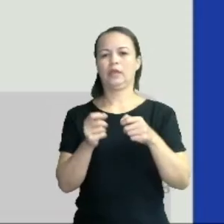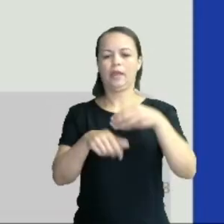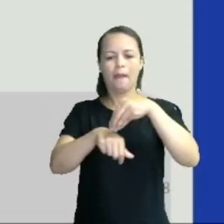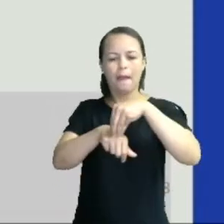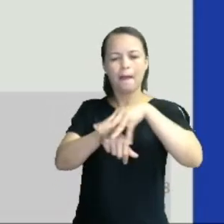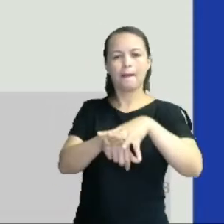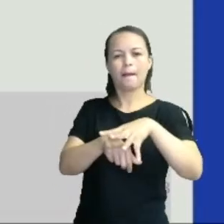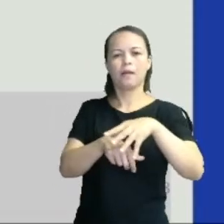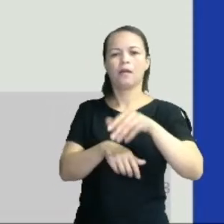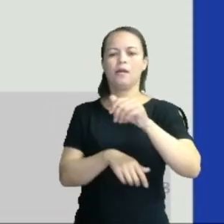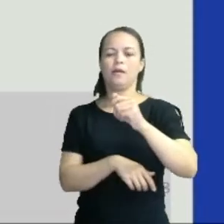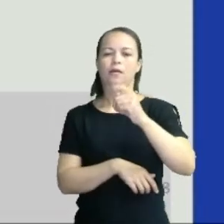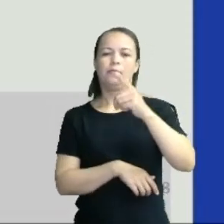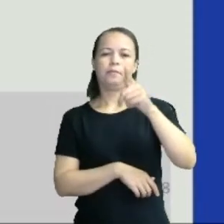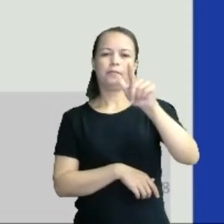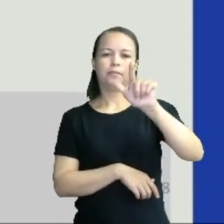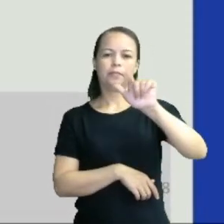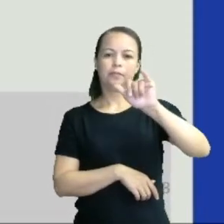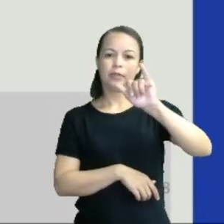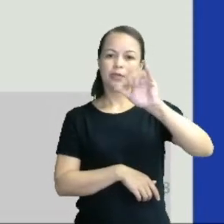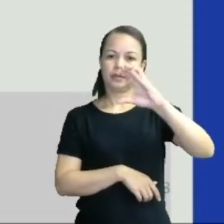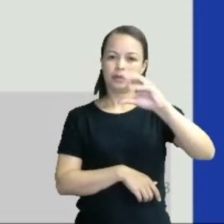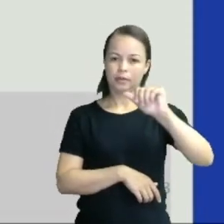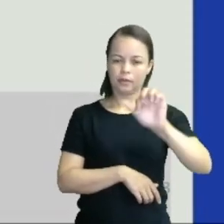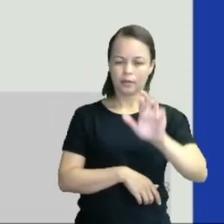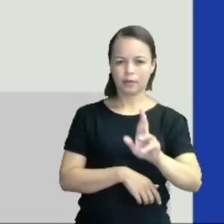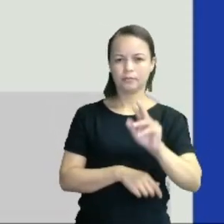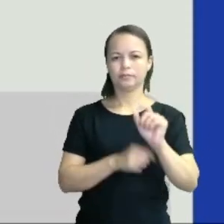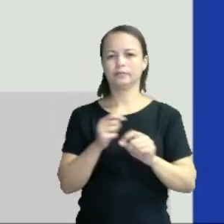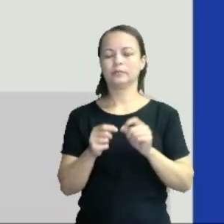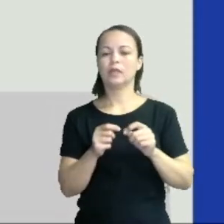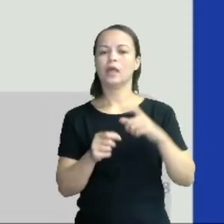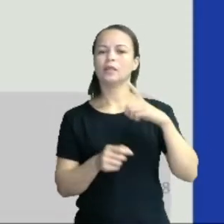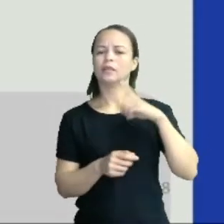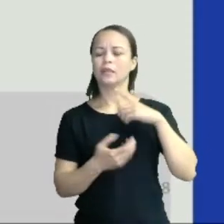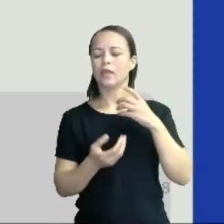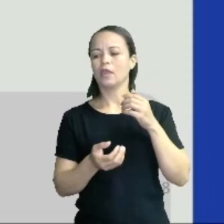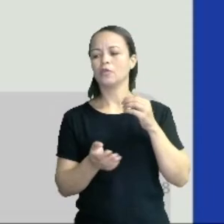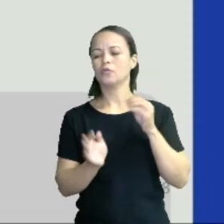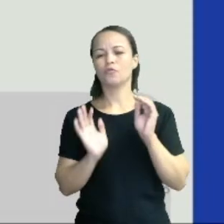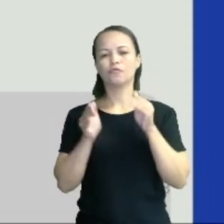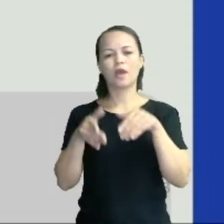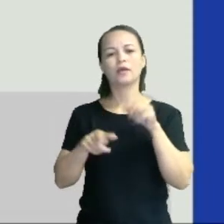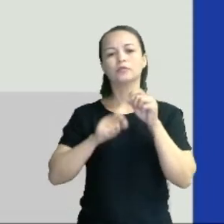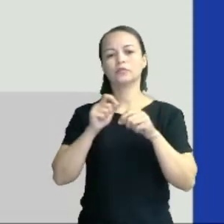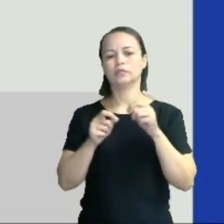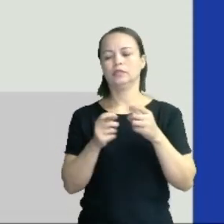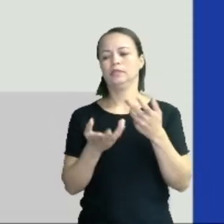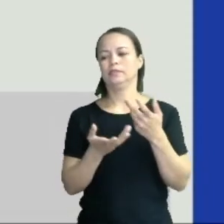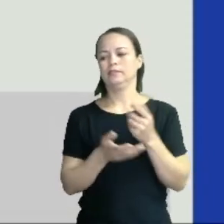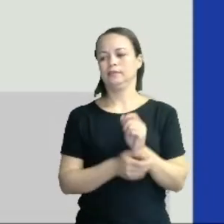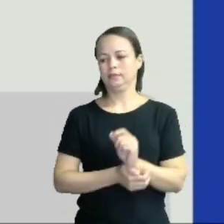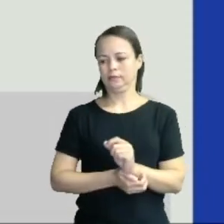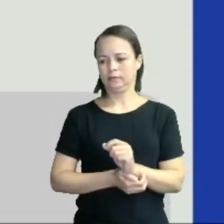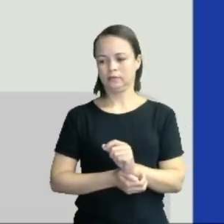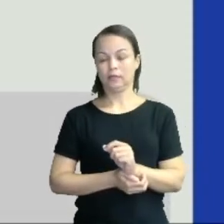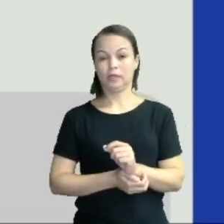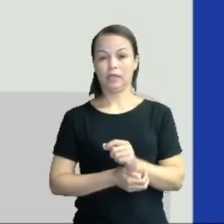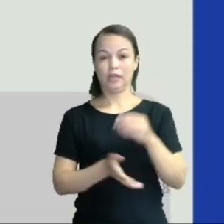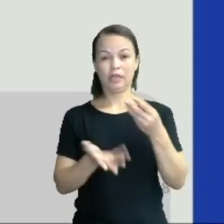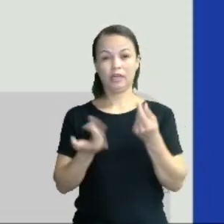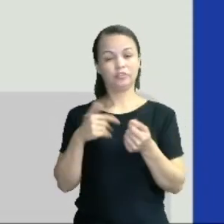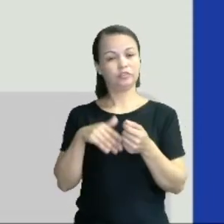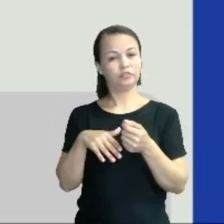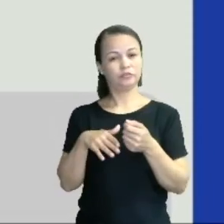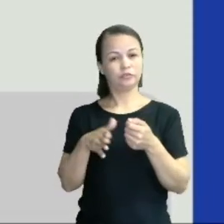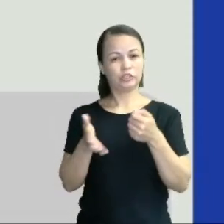aplicar. Mas também temos o fato de transgredir, né? Ele infringiu as leis